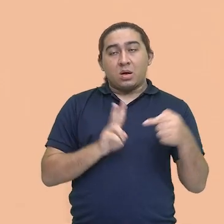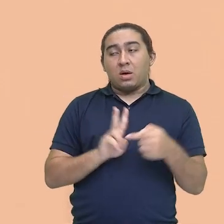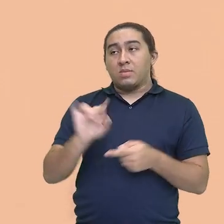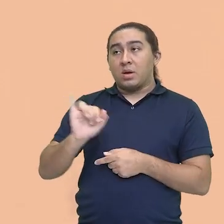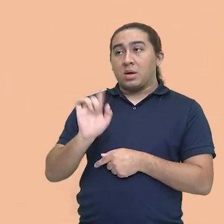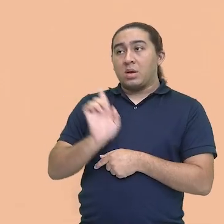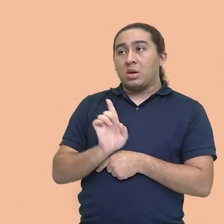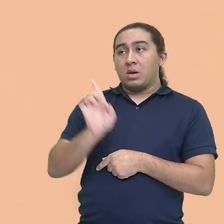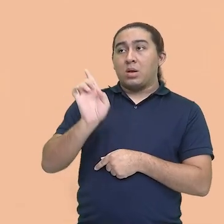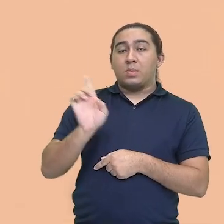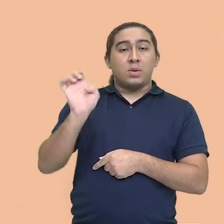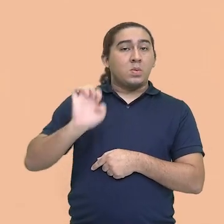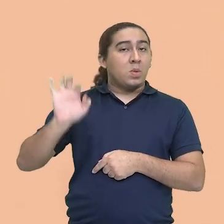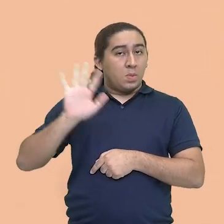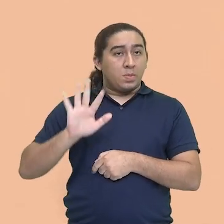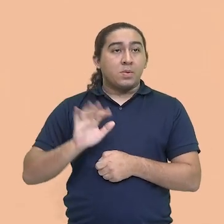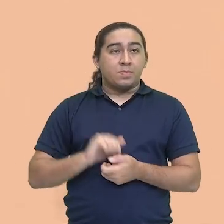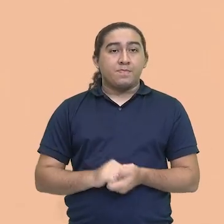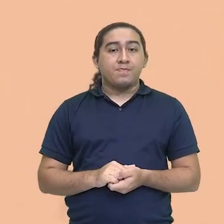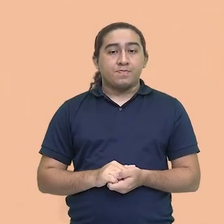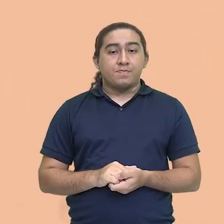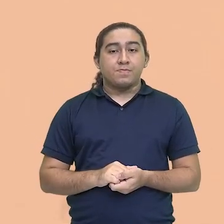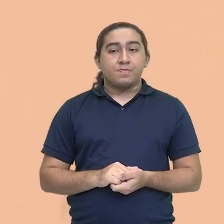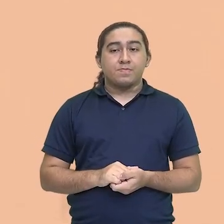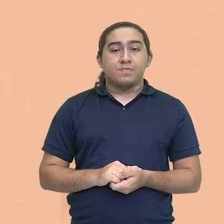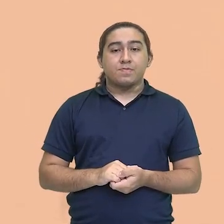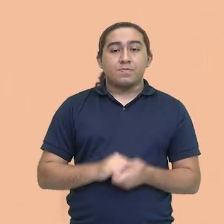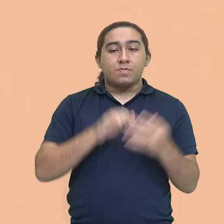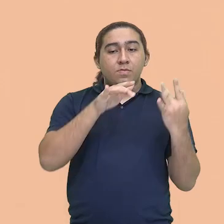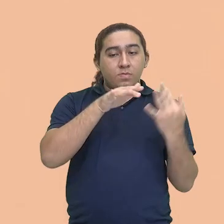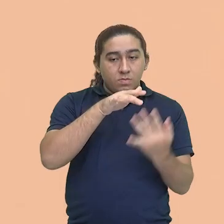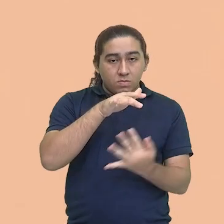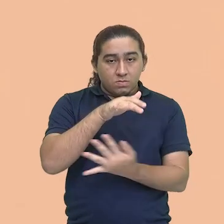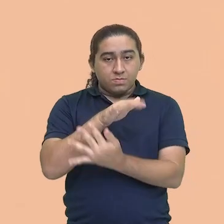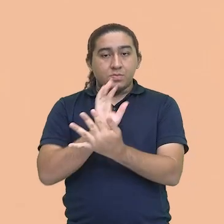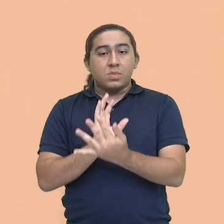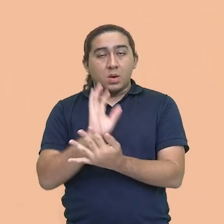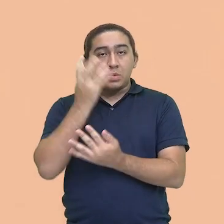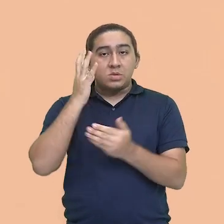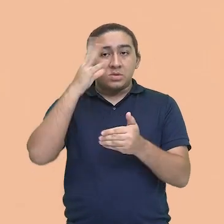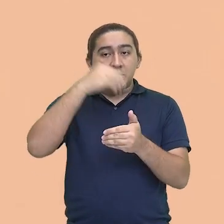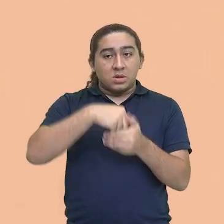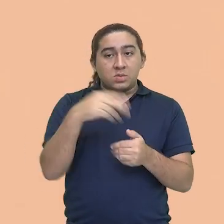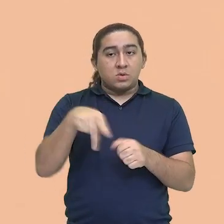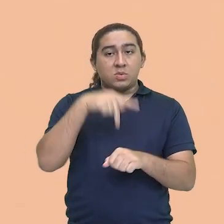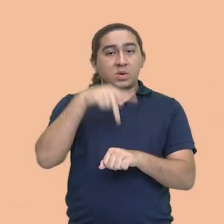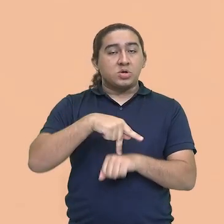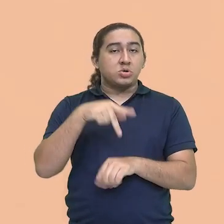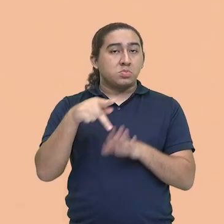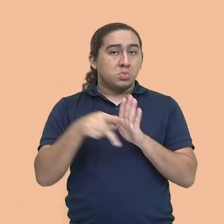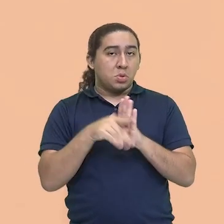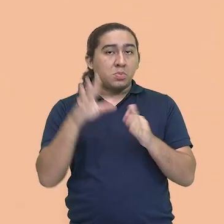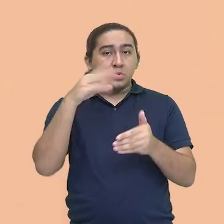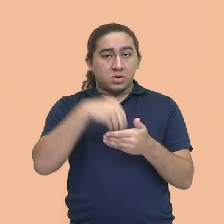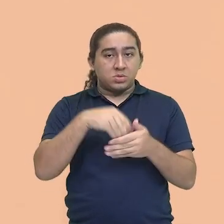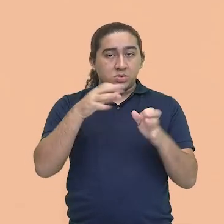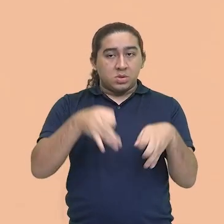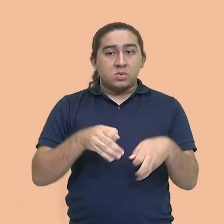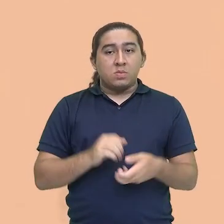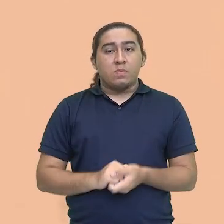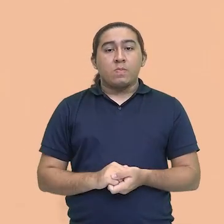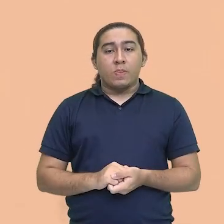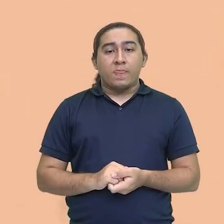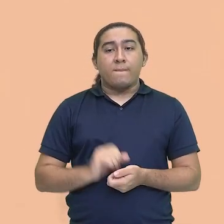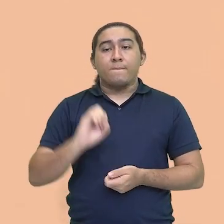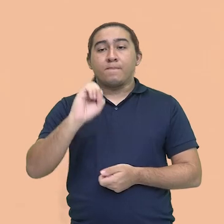continente europeu, fluxos migratórios ocorrendo dentro do país, ali internamente, ou